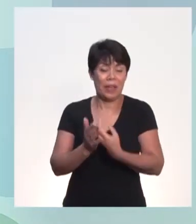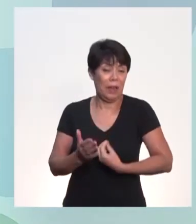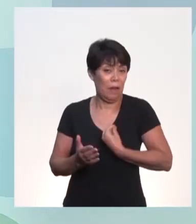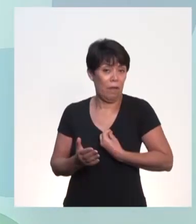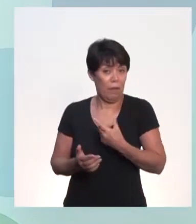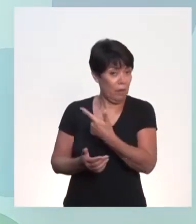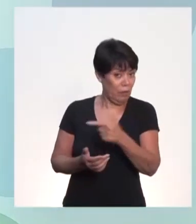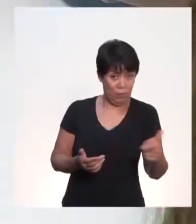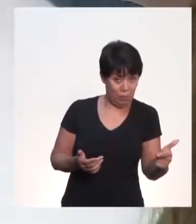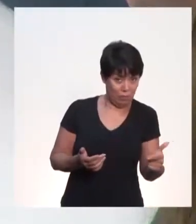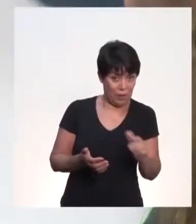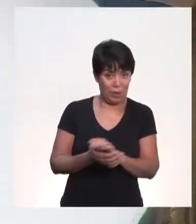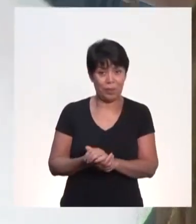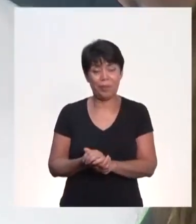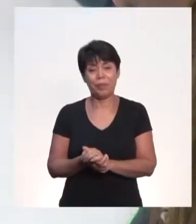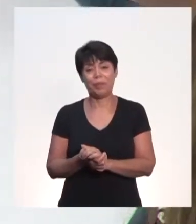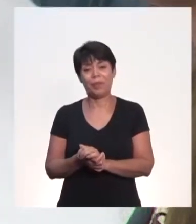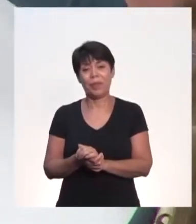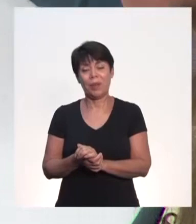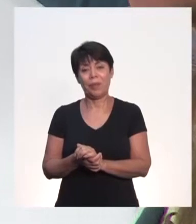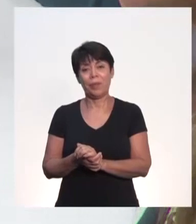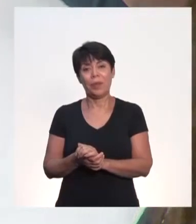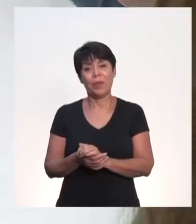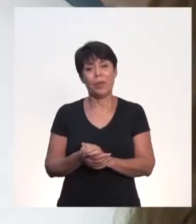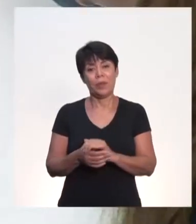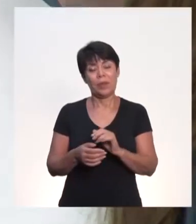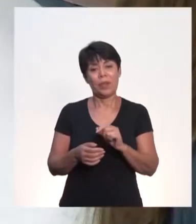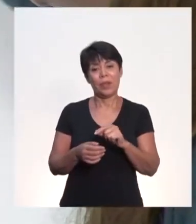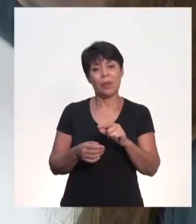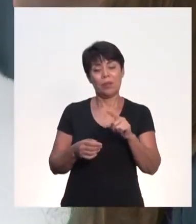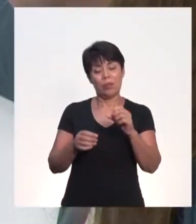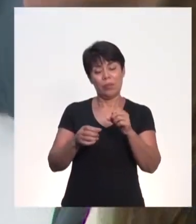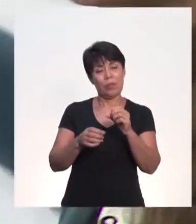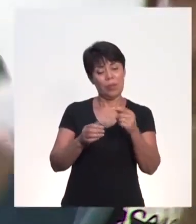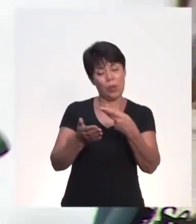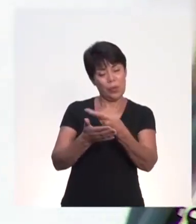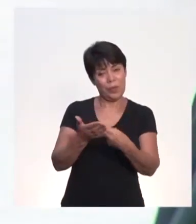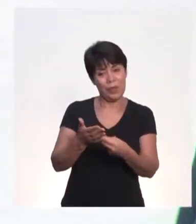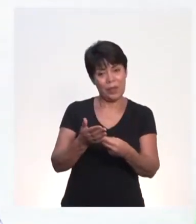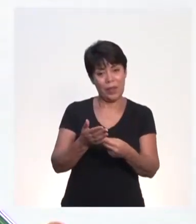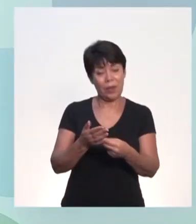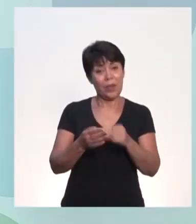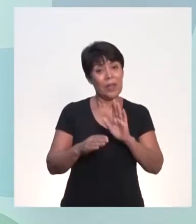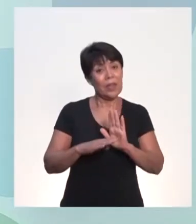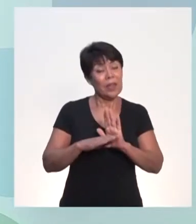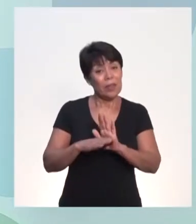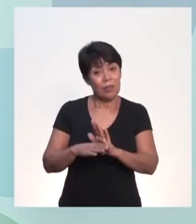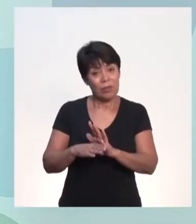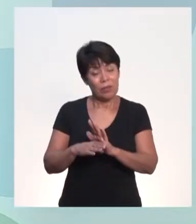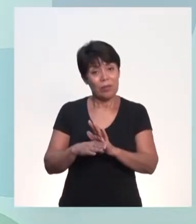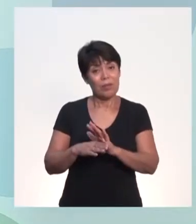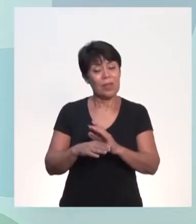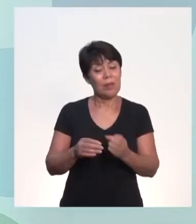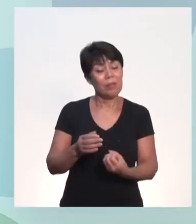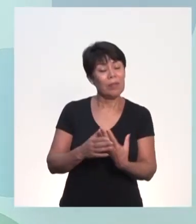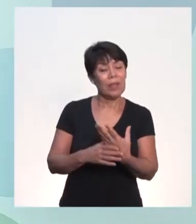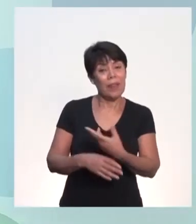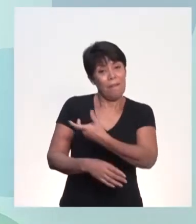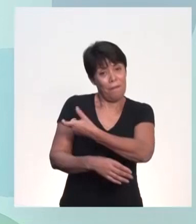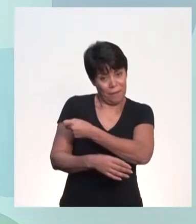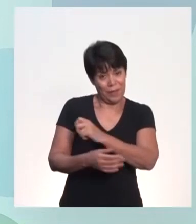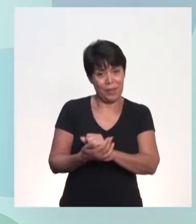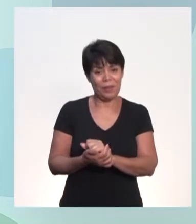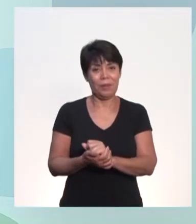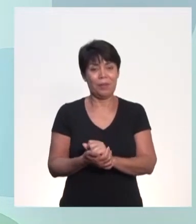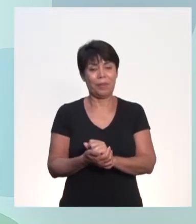bem? Esse antígeno vai ser utilizado para a produção da vacina. Essa